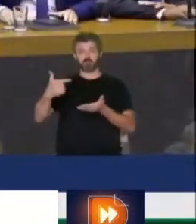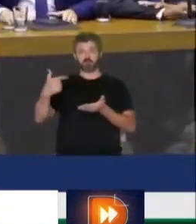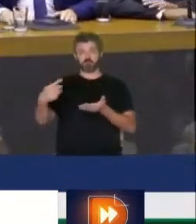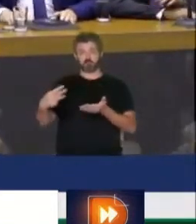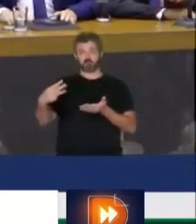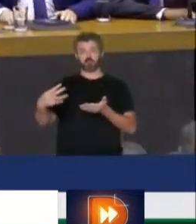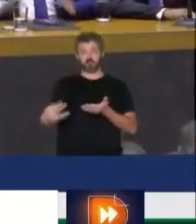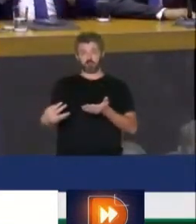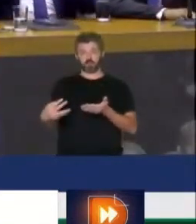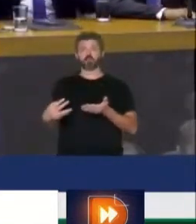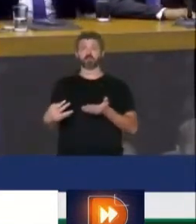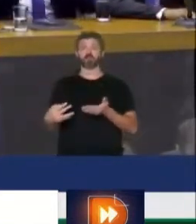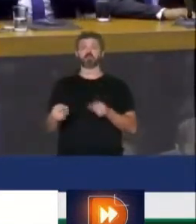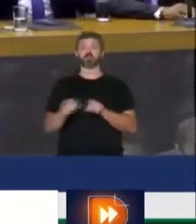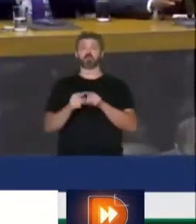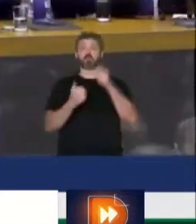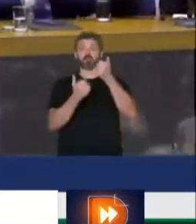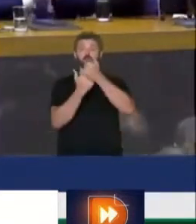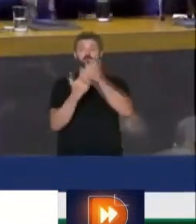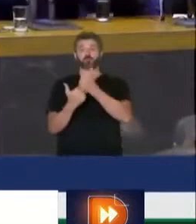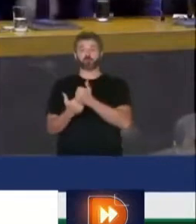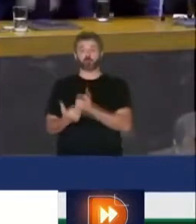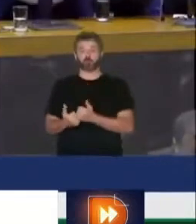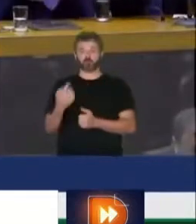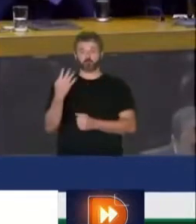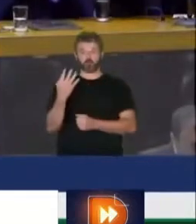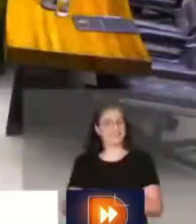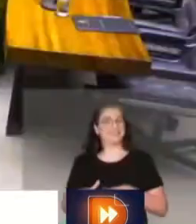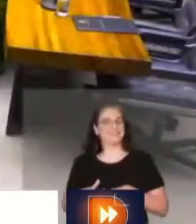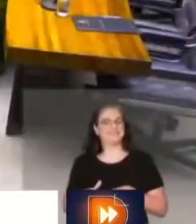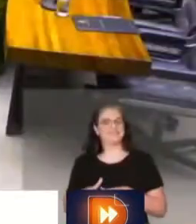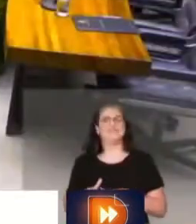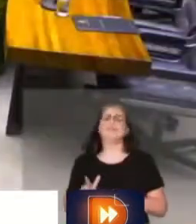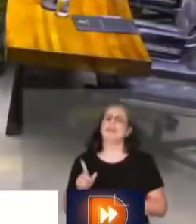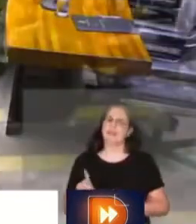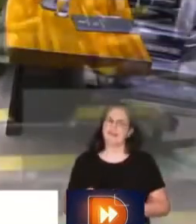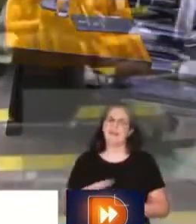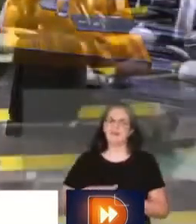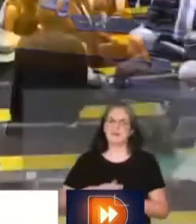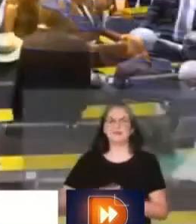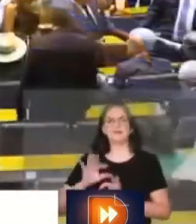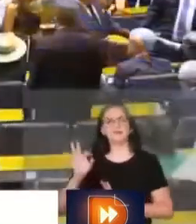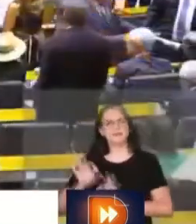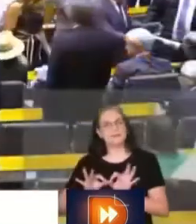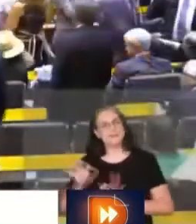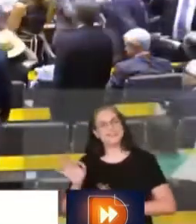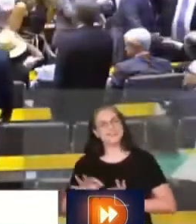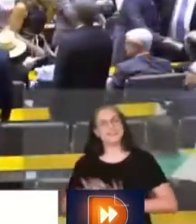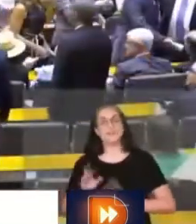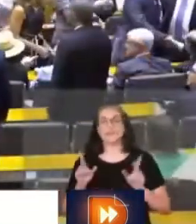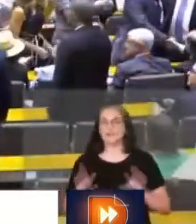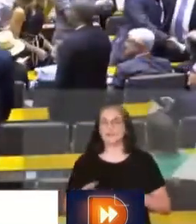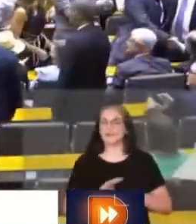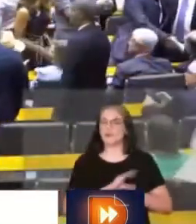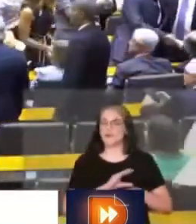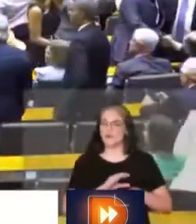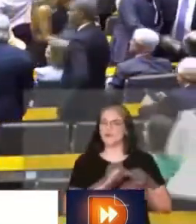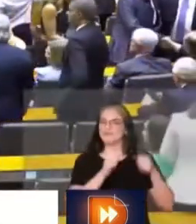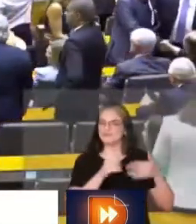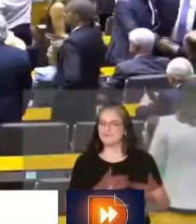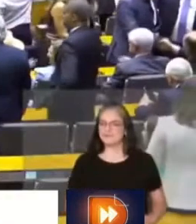com o apoio do maior número de partidos, entre eles do PT, do partido de Lula, e do PL,